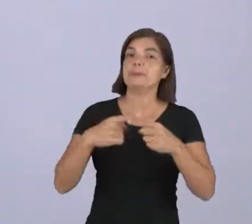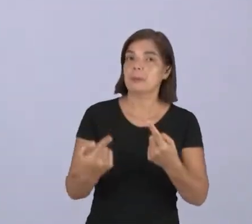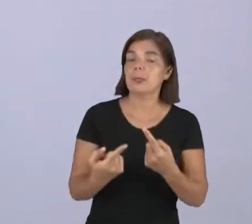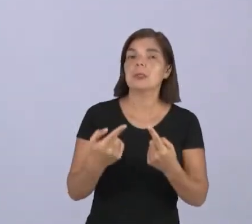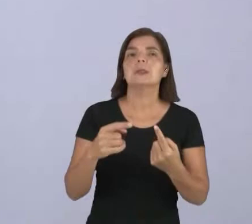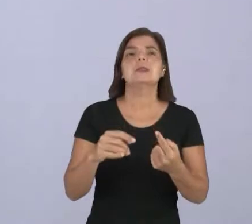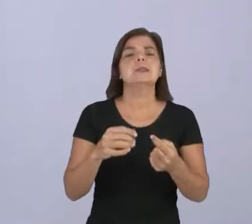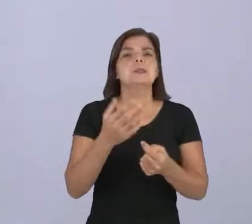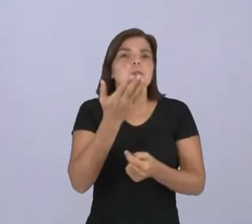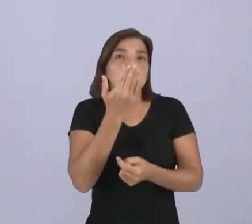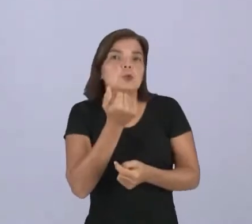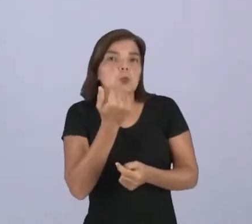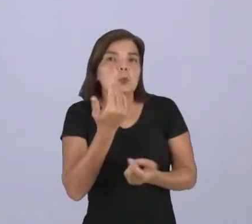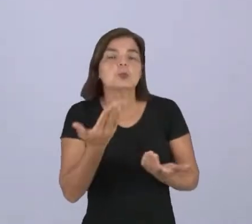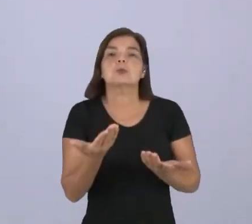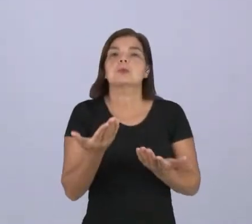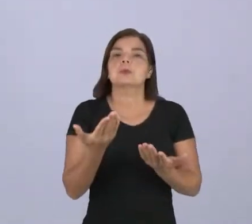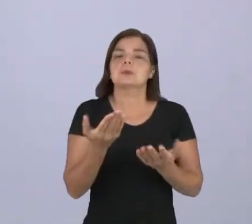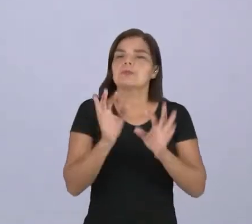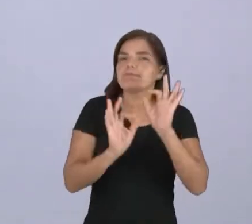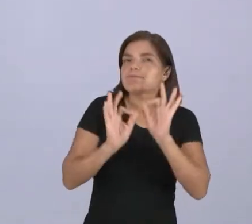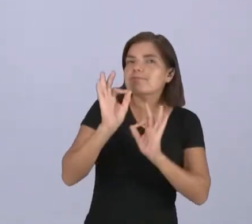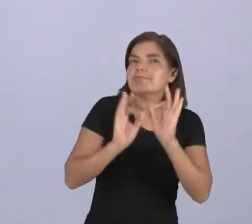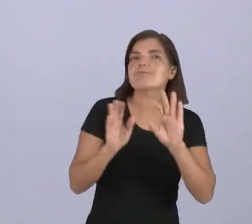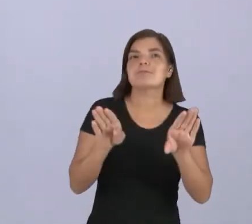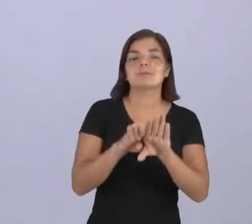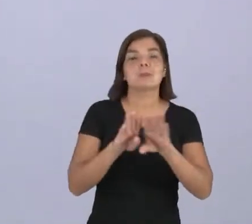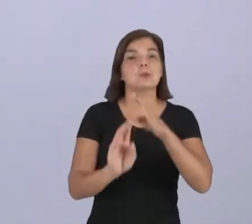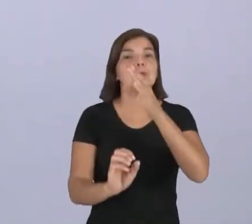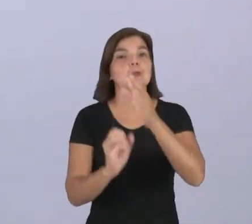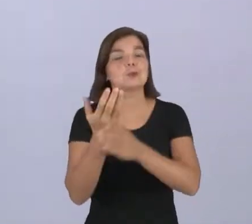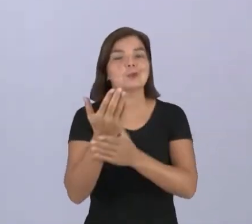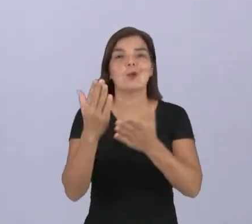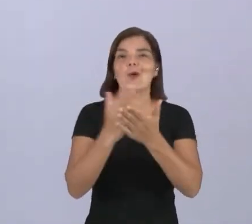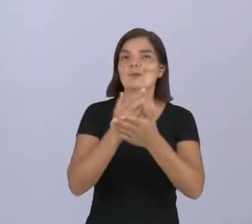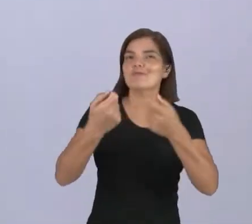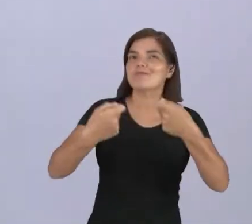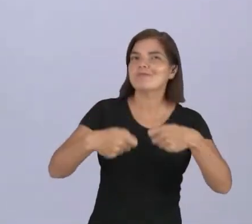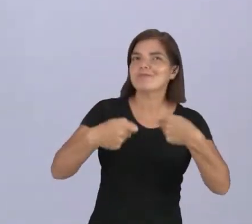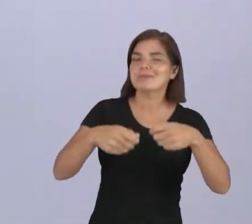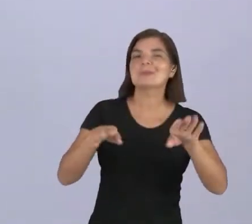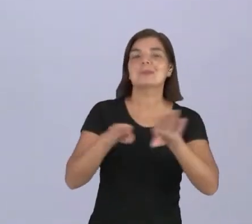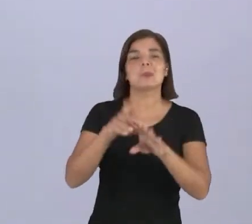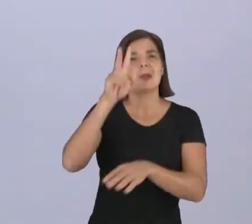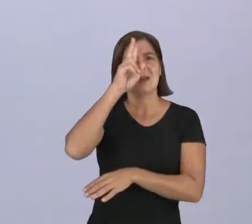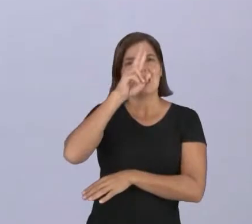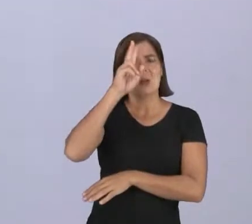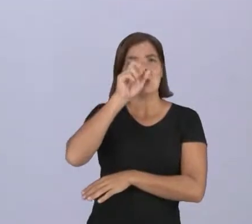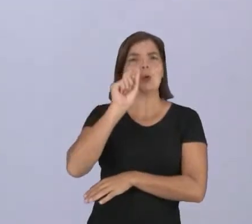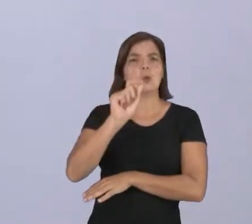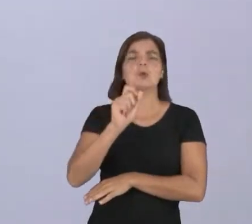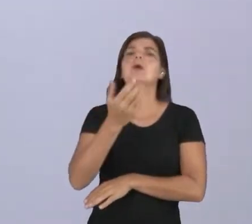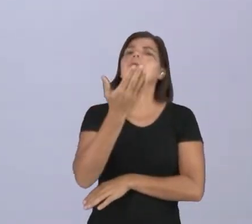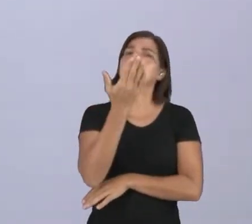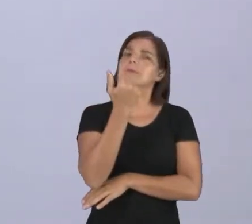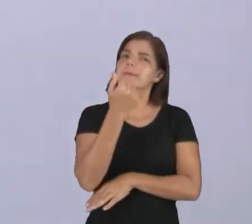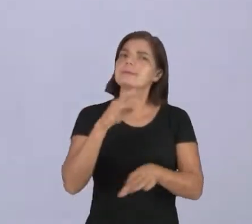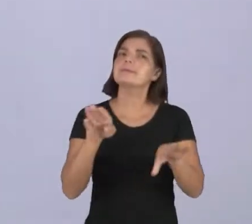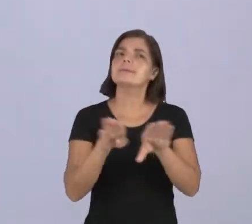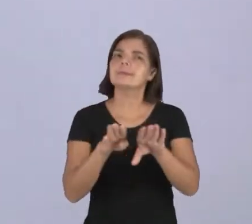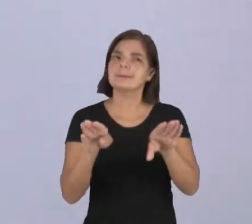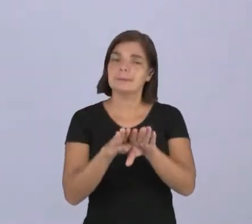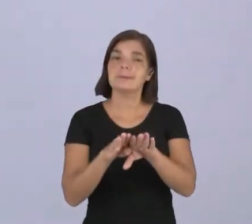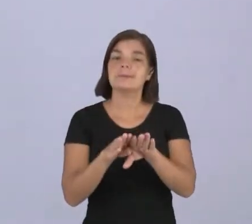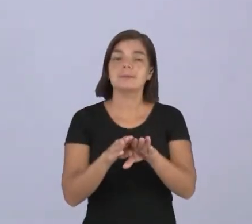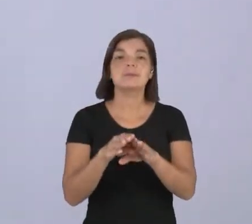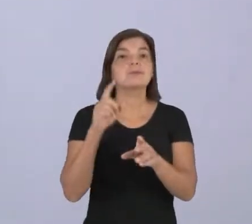aí, como os alimentos, né, preparados também, surgiram algumas necessidades. A gente tem que lembrar que hoje tem muitos alimentos também